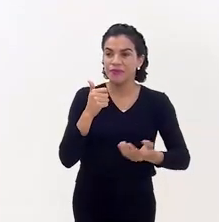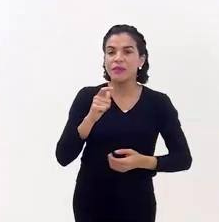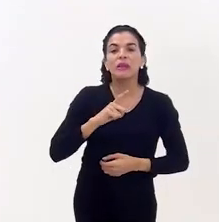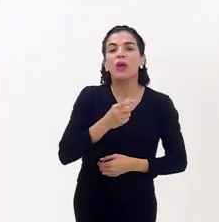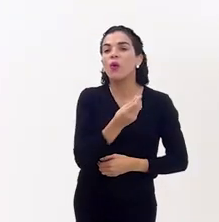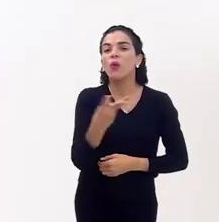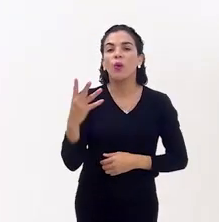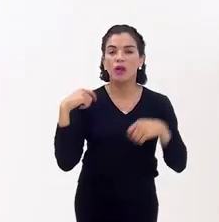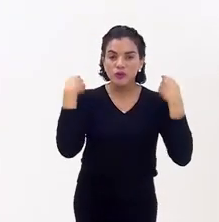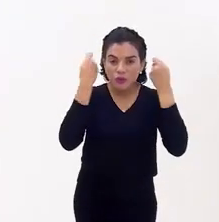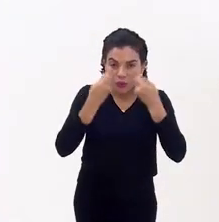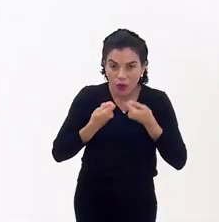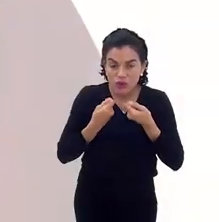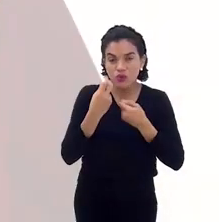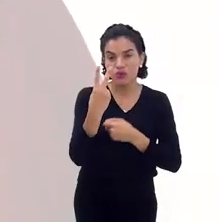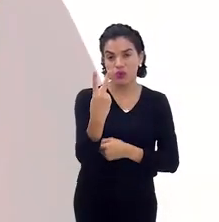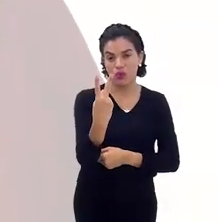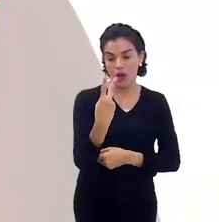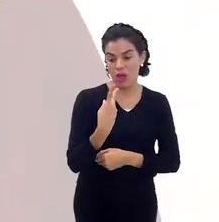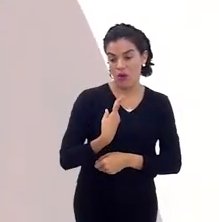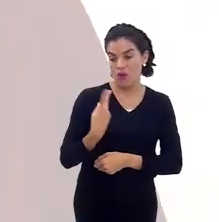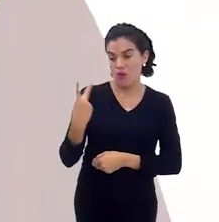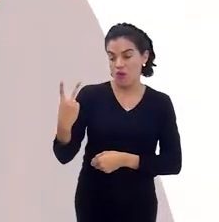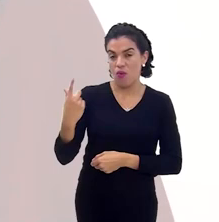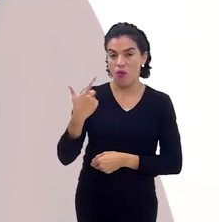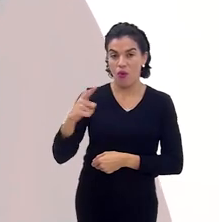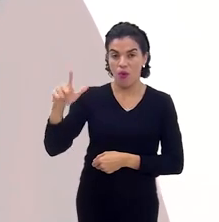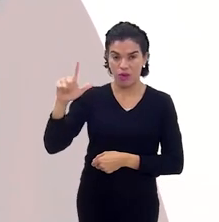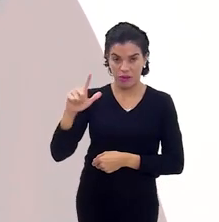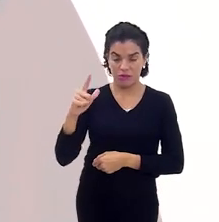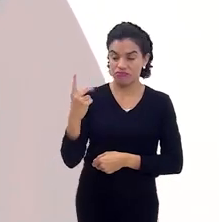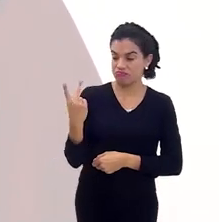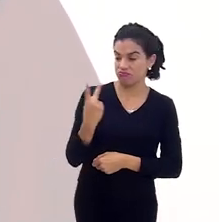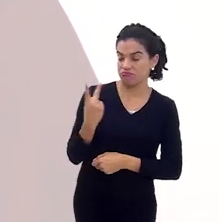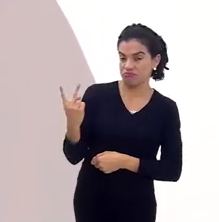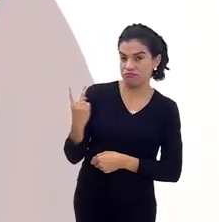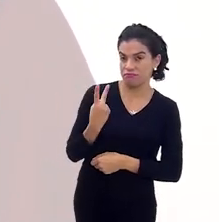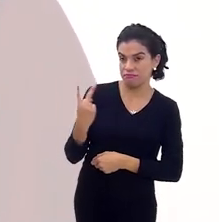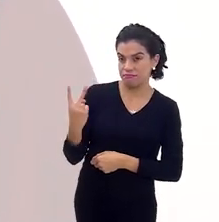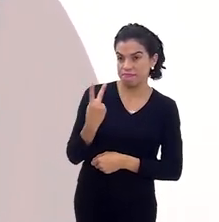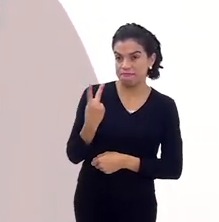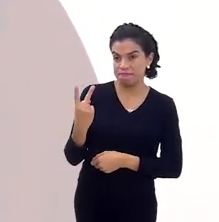Quantas monjas vivem lá hoje? Então, hoje vivem duas, na verdade, eu e mais uma, né? Assim,